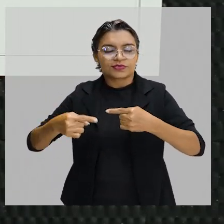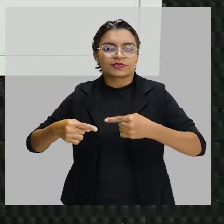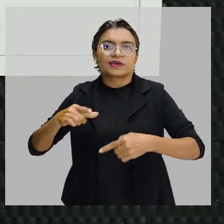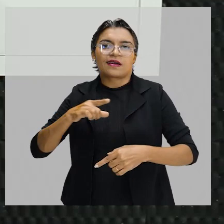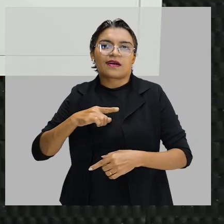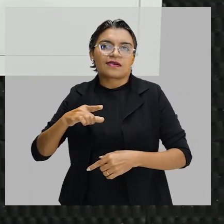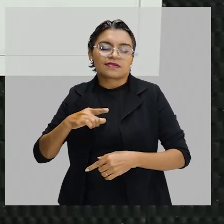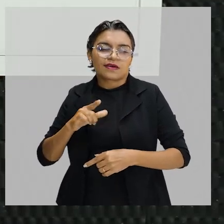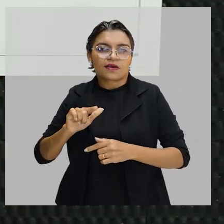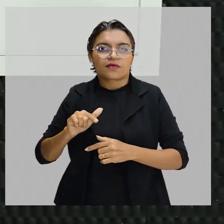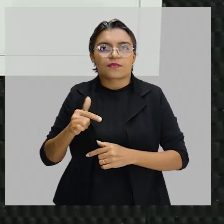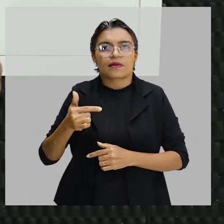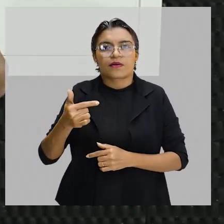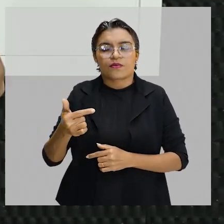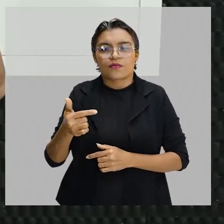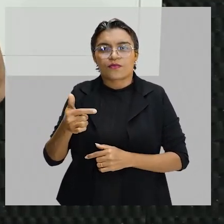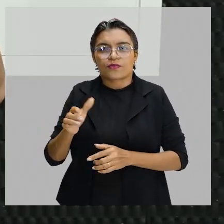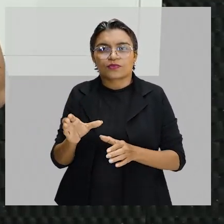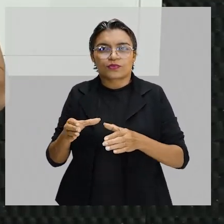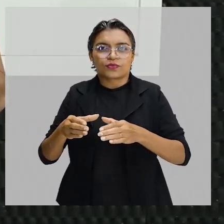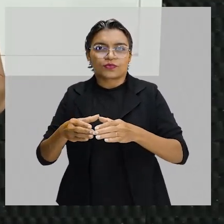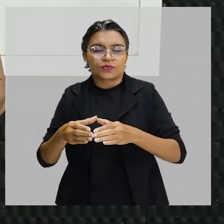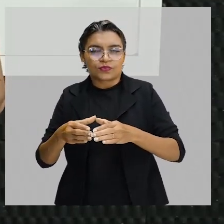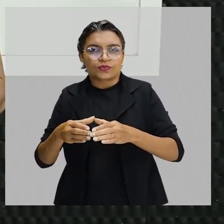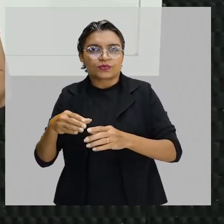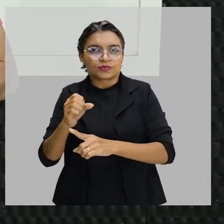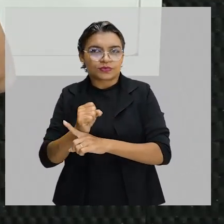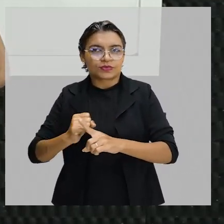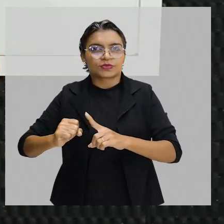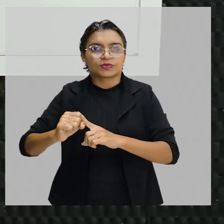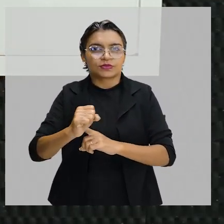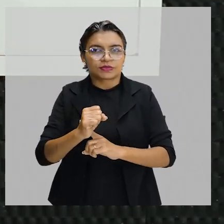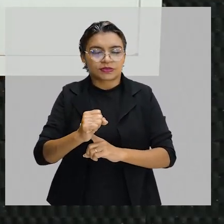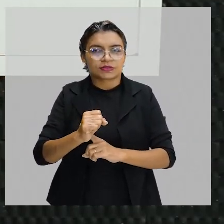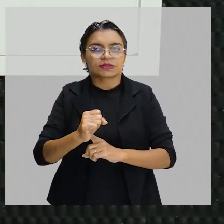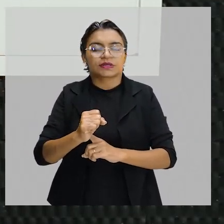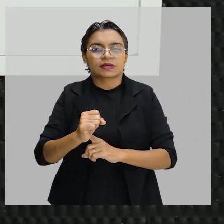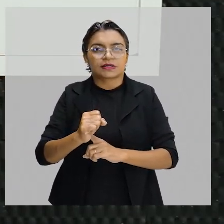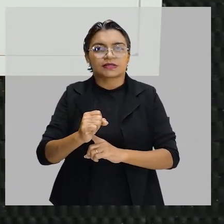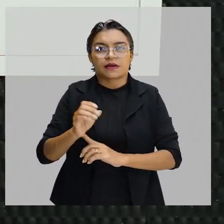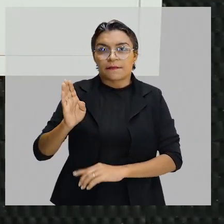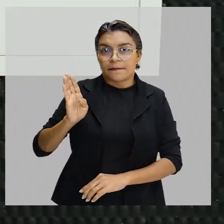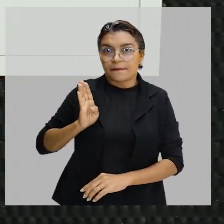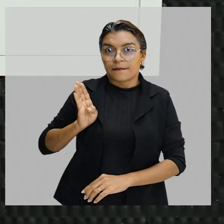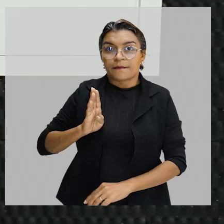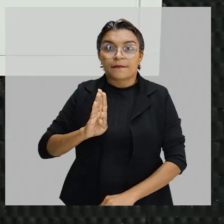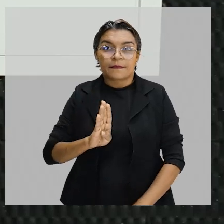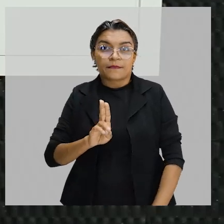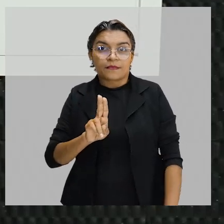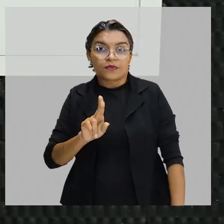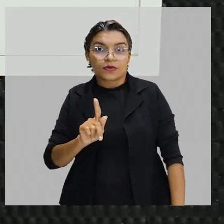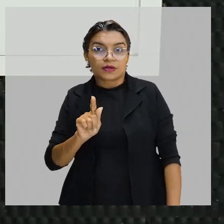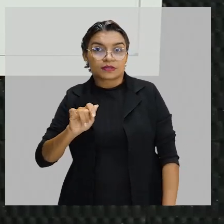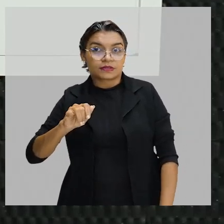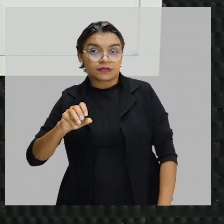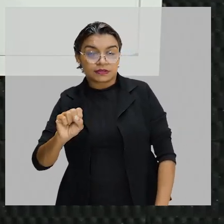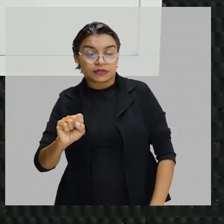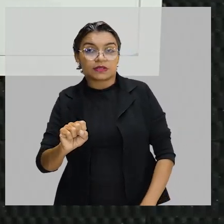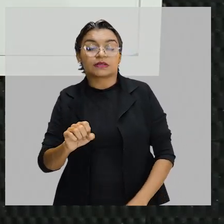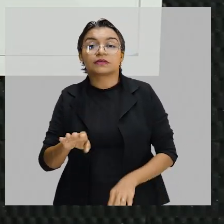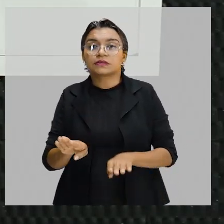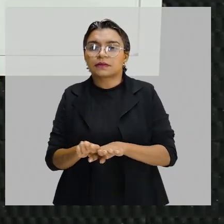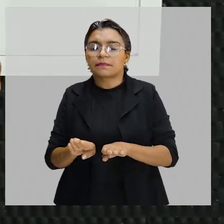a uma outra classe social com muito mais incidência, que é a própria burguesia. E depois ali,